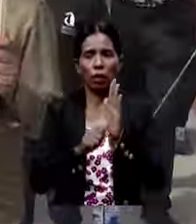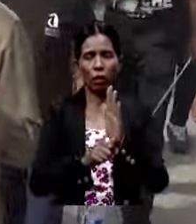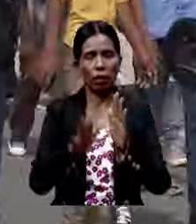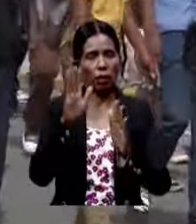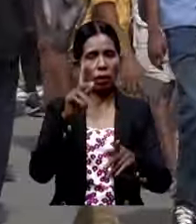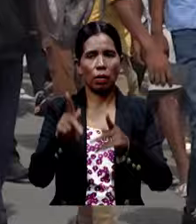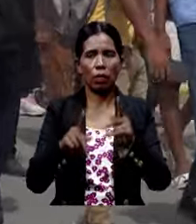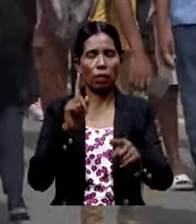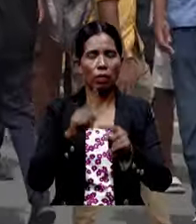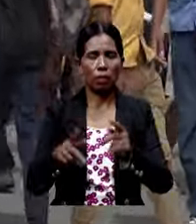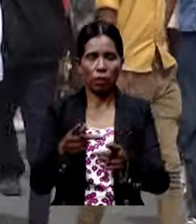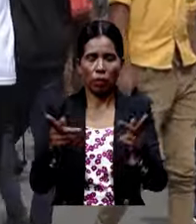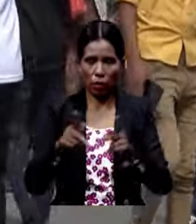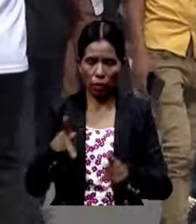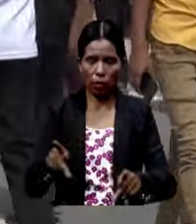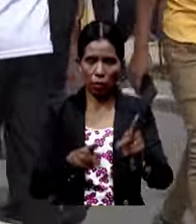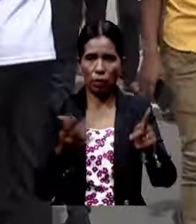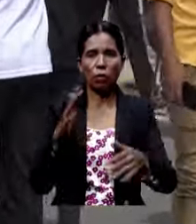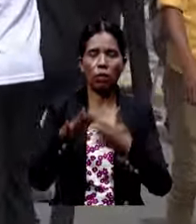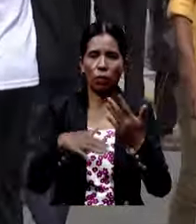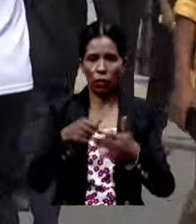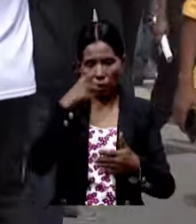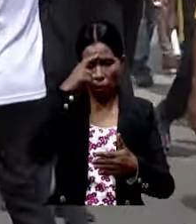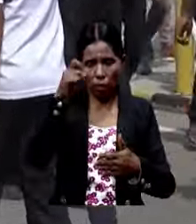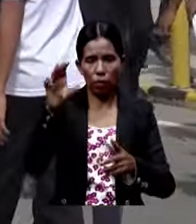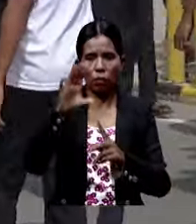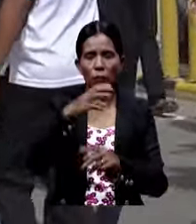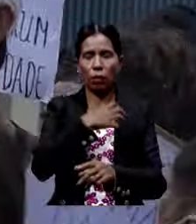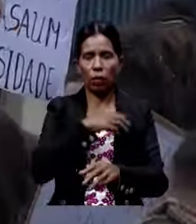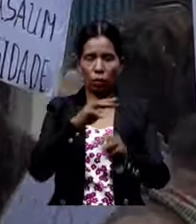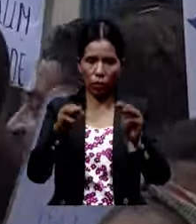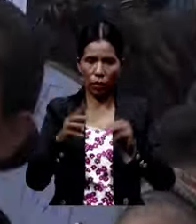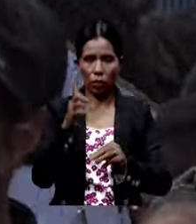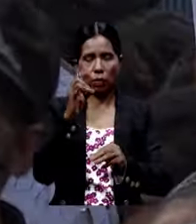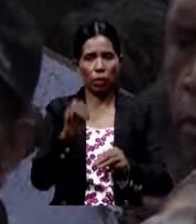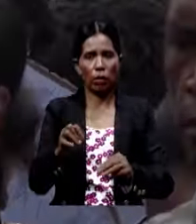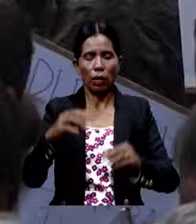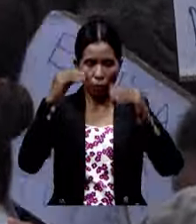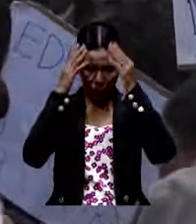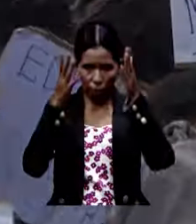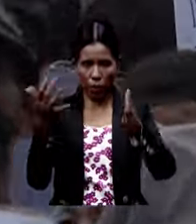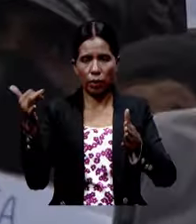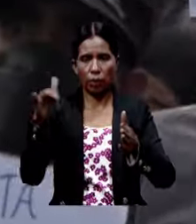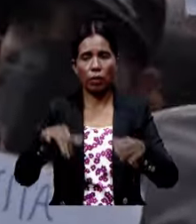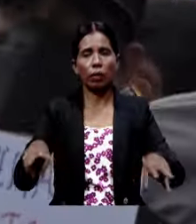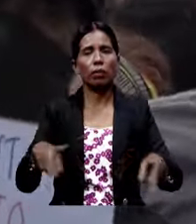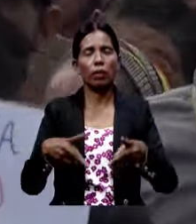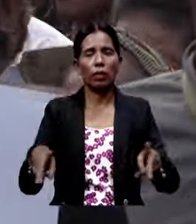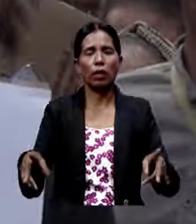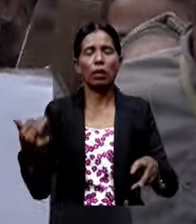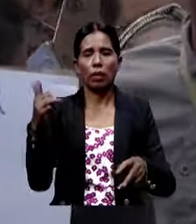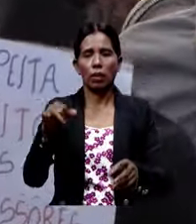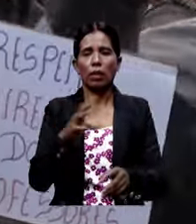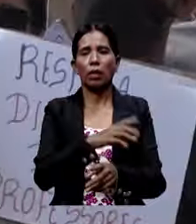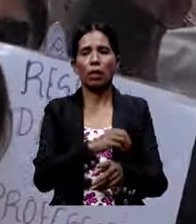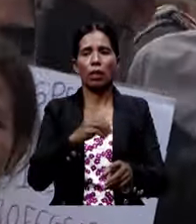Halo manifestação e a fato em público, Sira. Também, né, comando Penetele município de Lila autoriza professores contratados Sira Halo manifestação